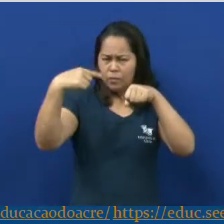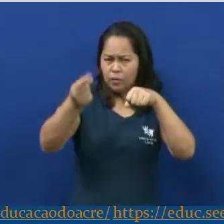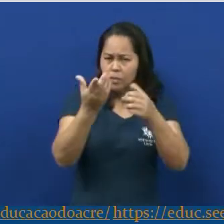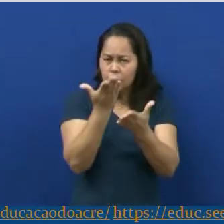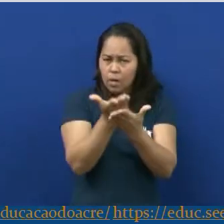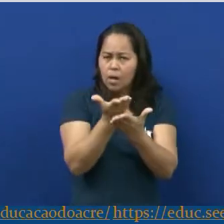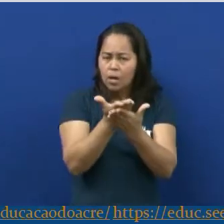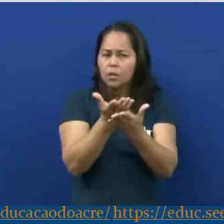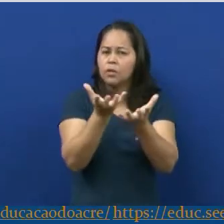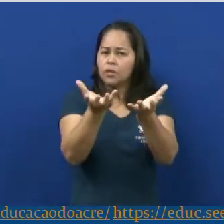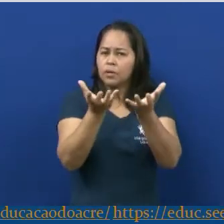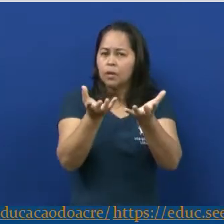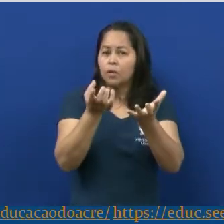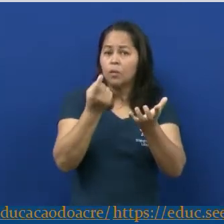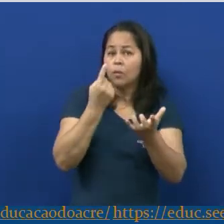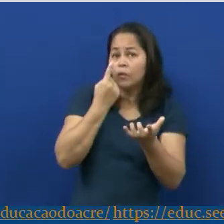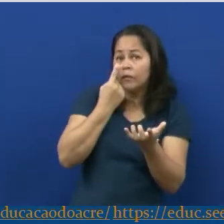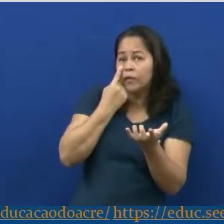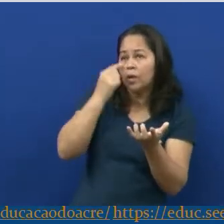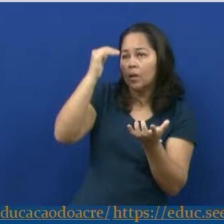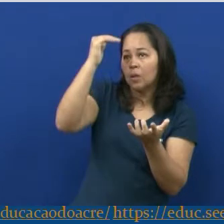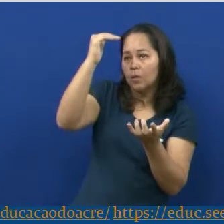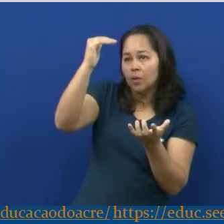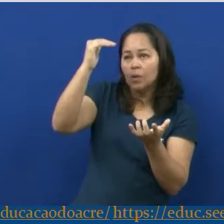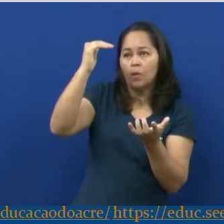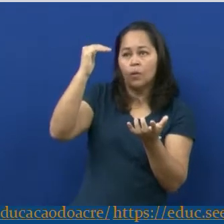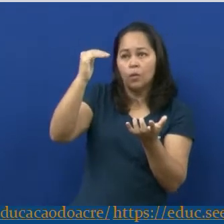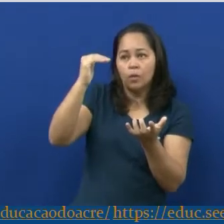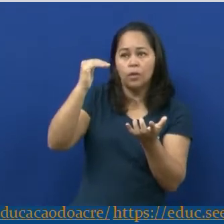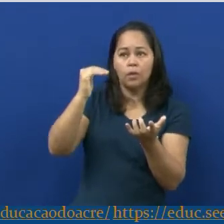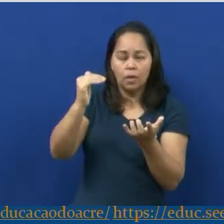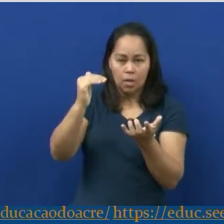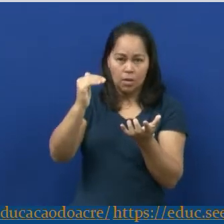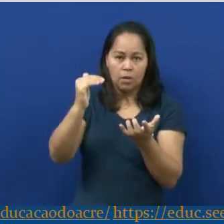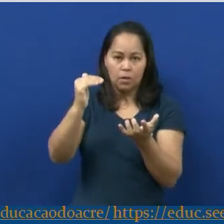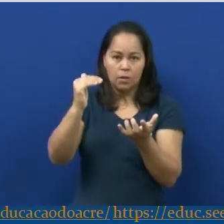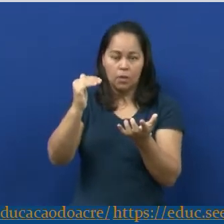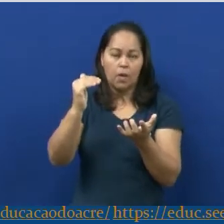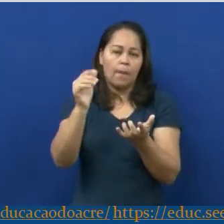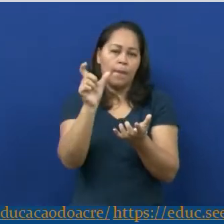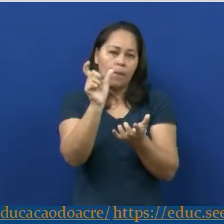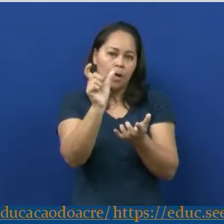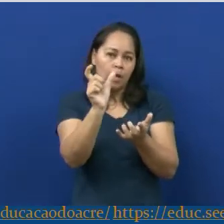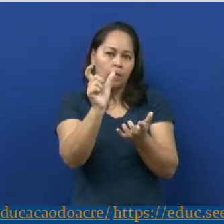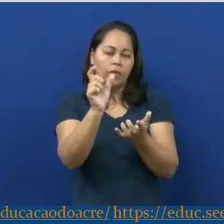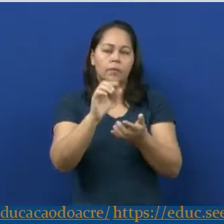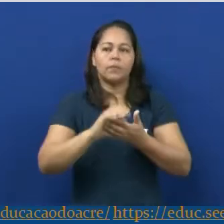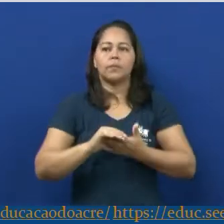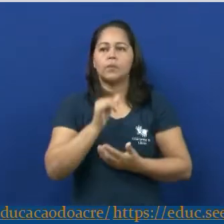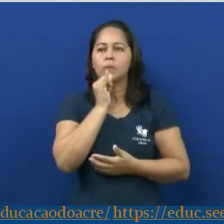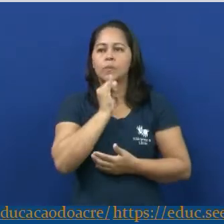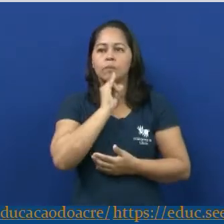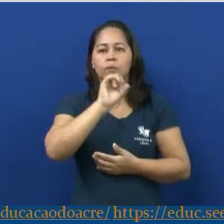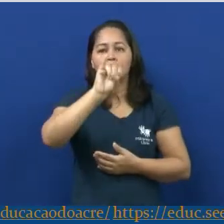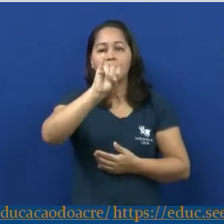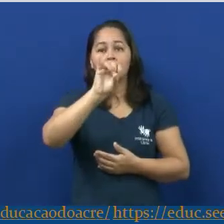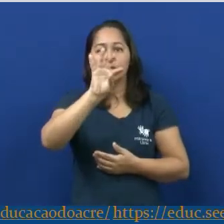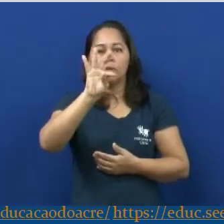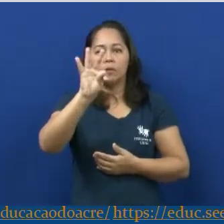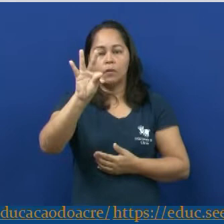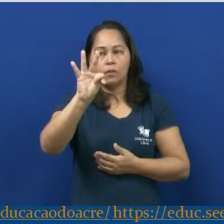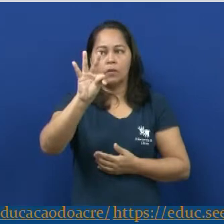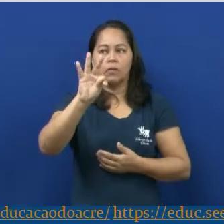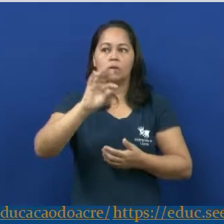aula mas eu já quero preparar vocês para esse entendimento o exemplo do verbo it na